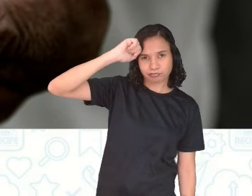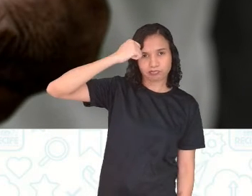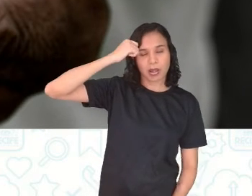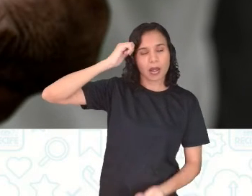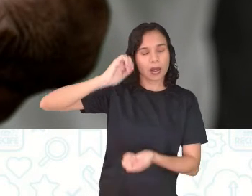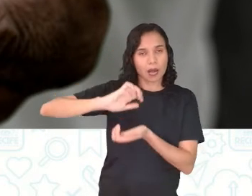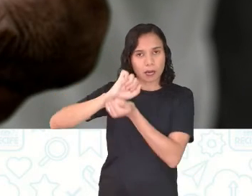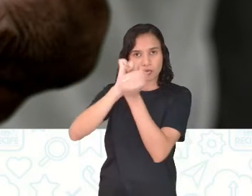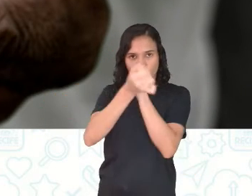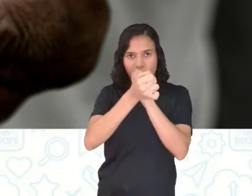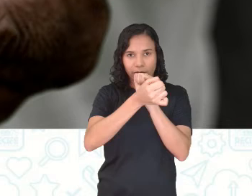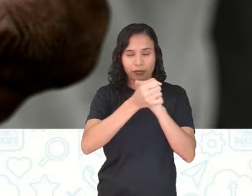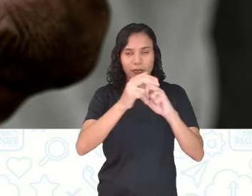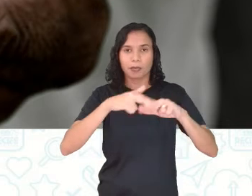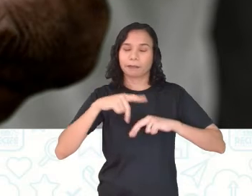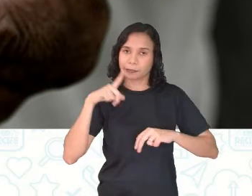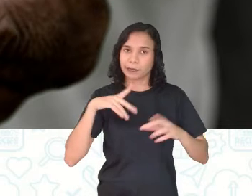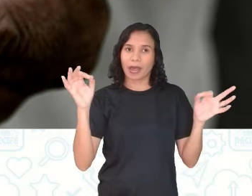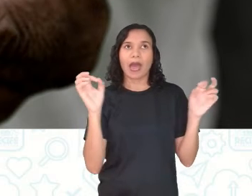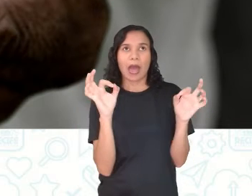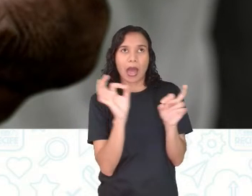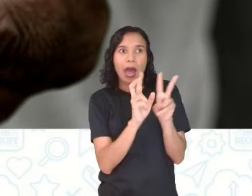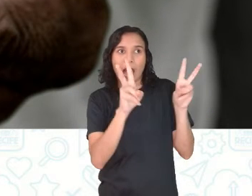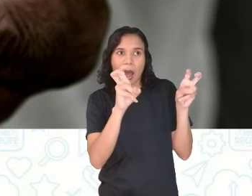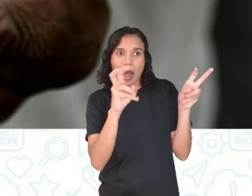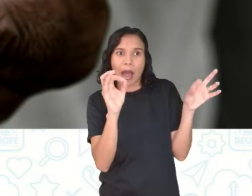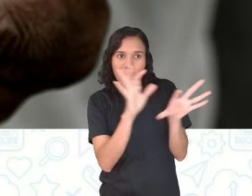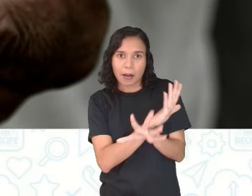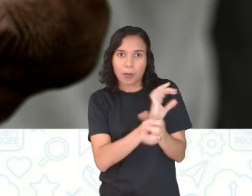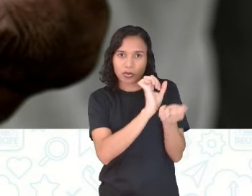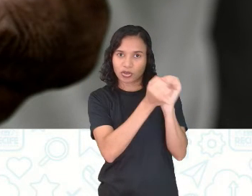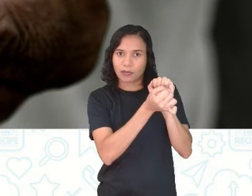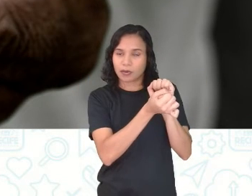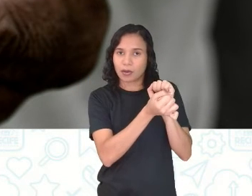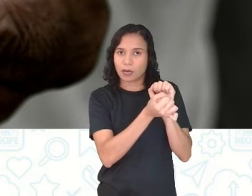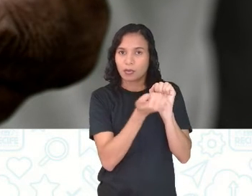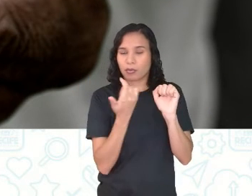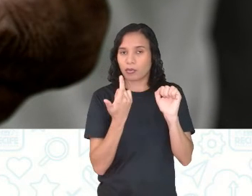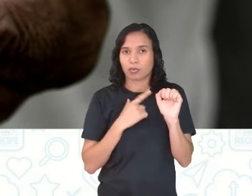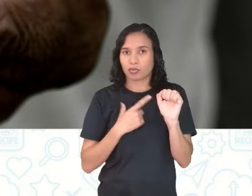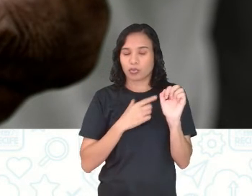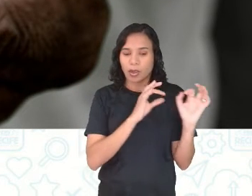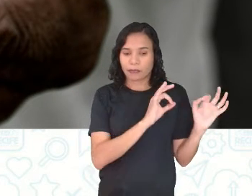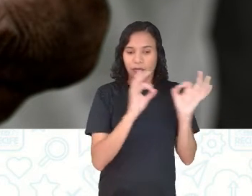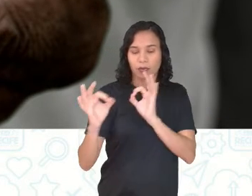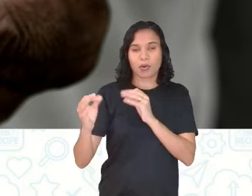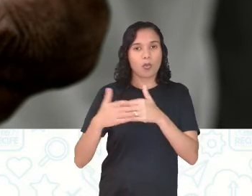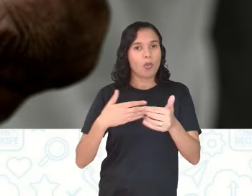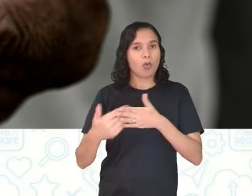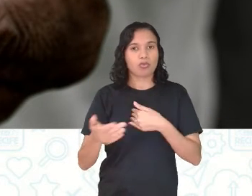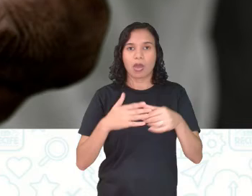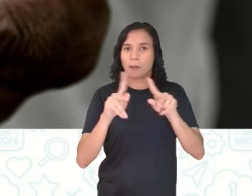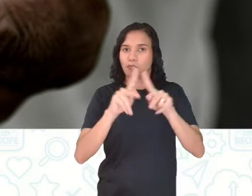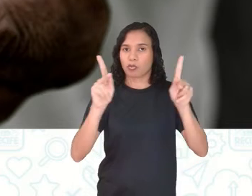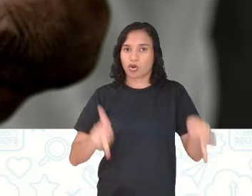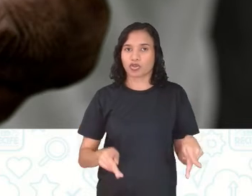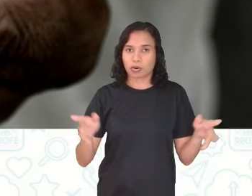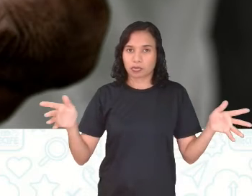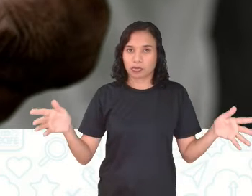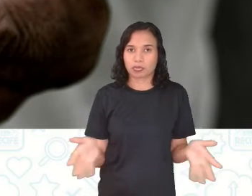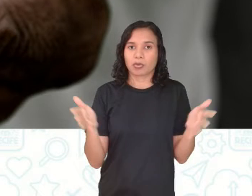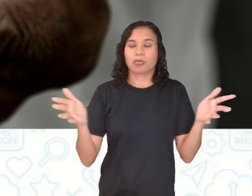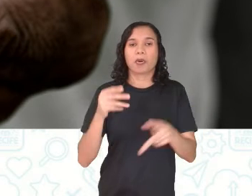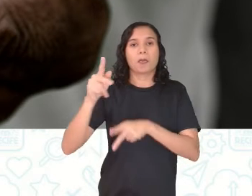Então, embora tenha abolido a escravidão, a Lei Áurea não foi acompanhada de qualquer projeto de inserção da população